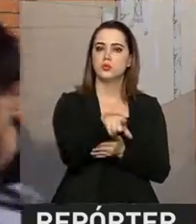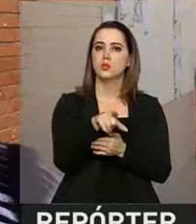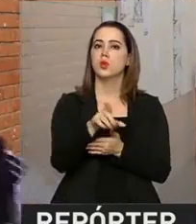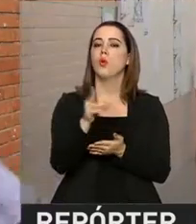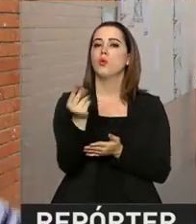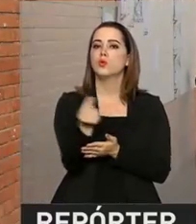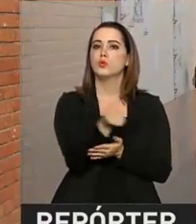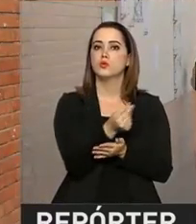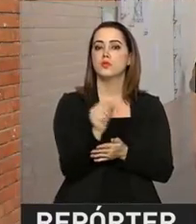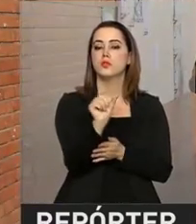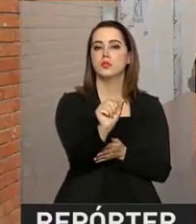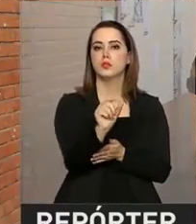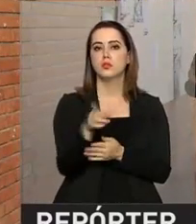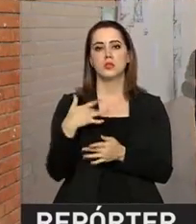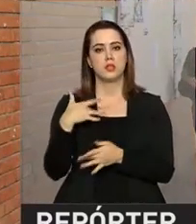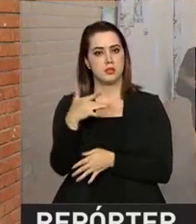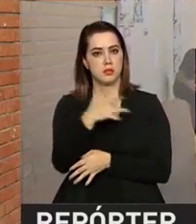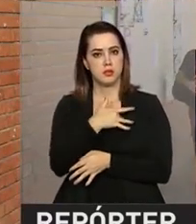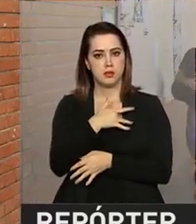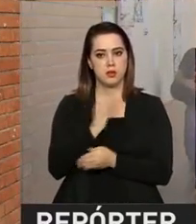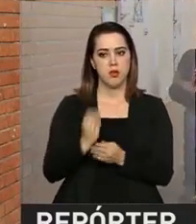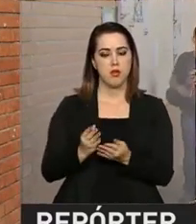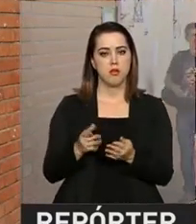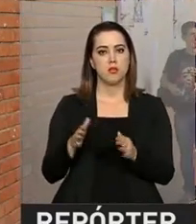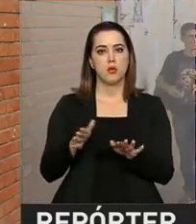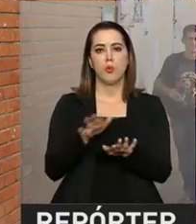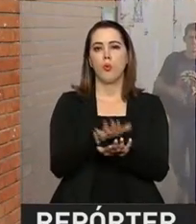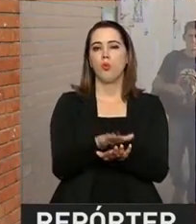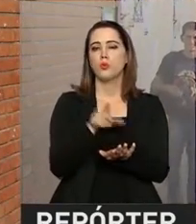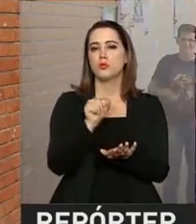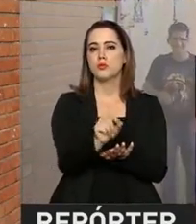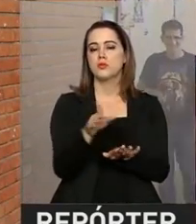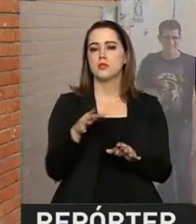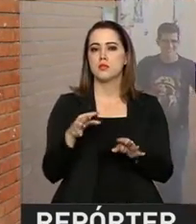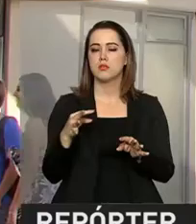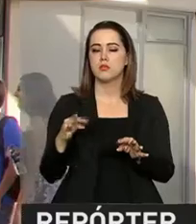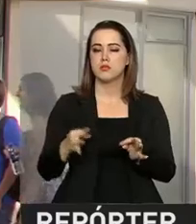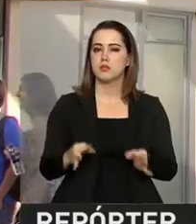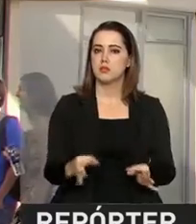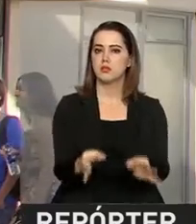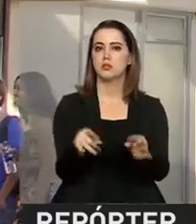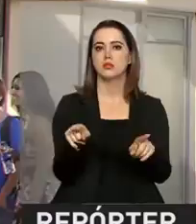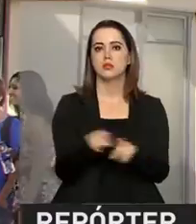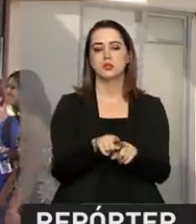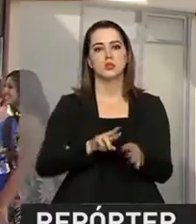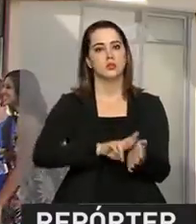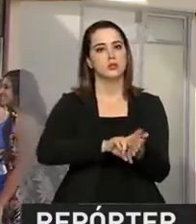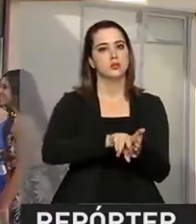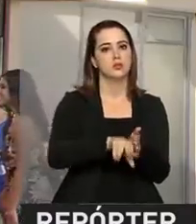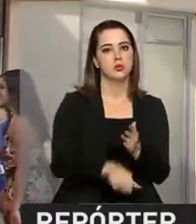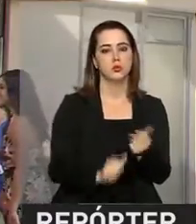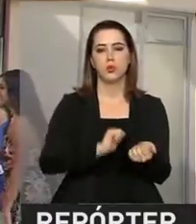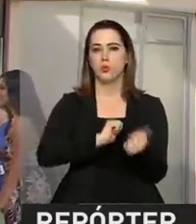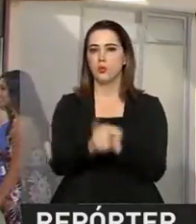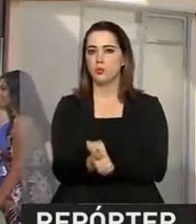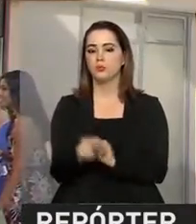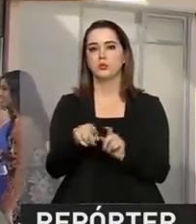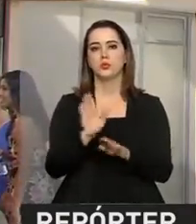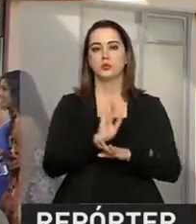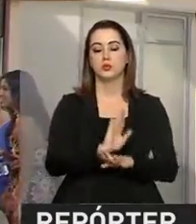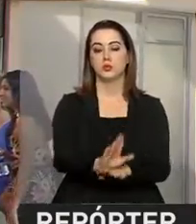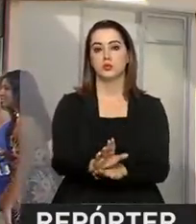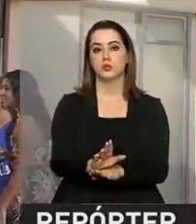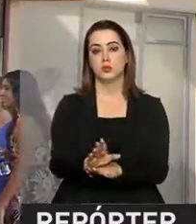recursos são voltados para saúde inclusão digital cultura esporte creche e apoio pedagógico dos universitários